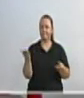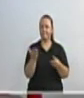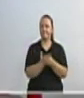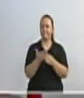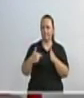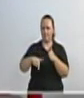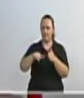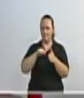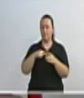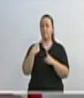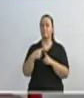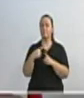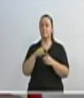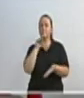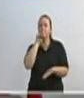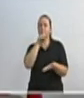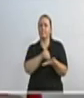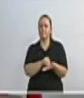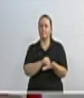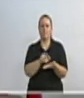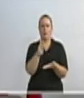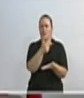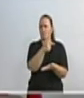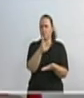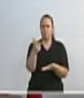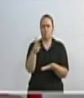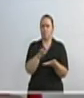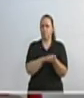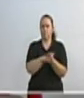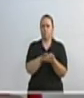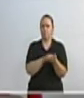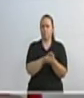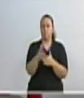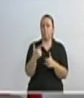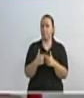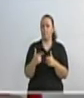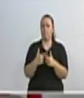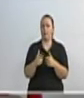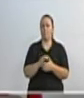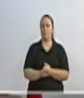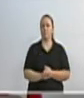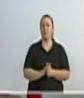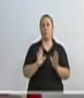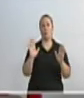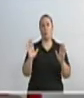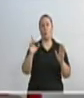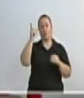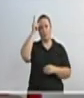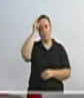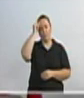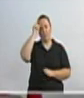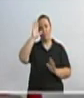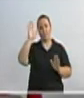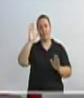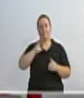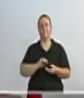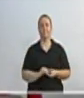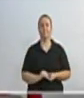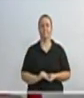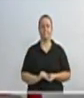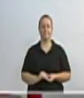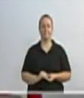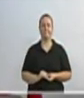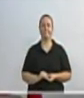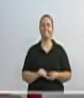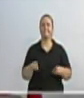onde ela constava de que não existe mais esse problema. Então, um problema menos para ser resolvido. Eu queria fazer um breve histórico aqui